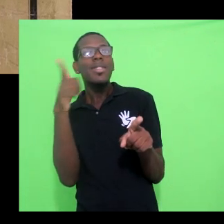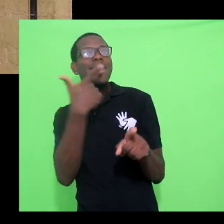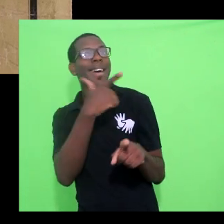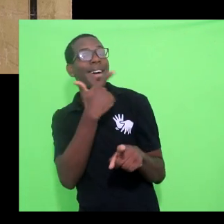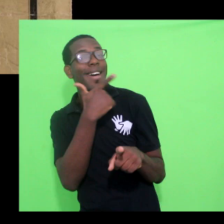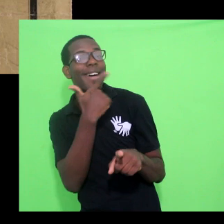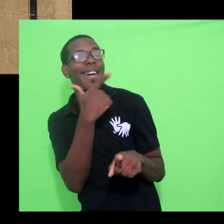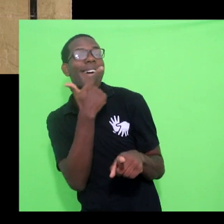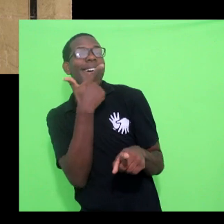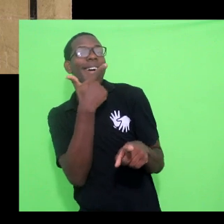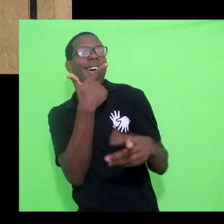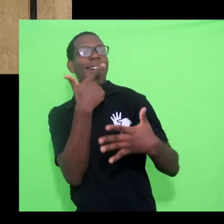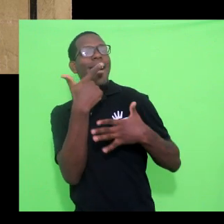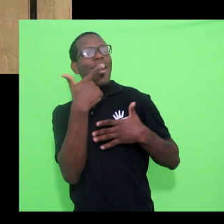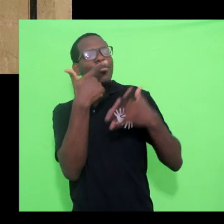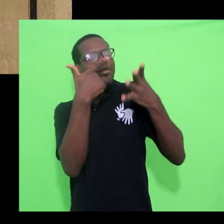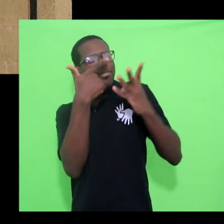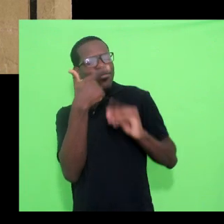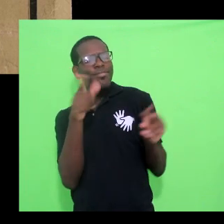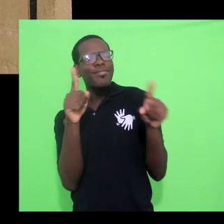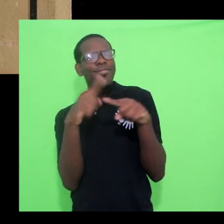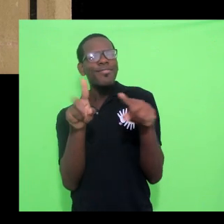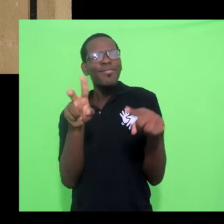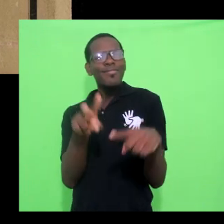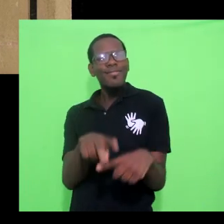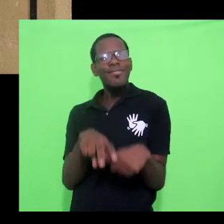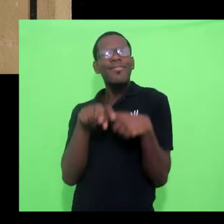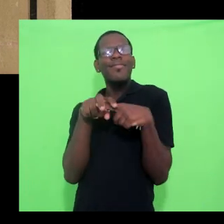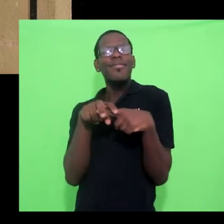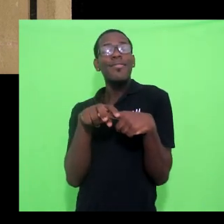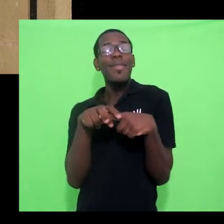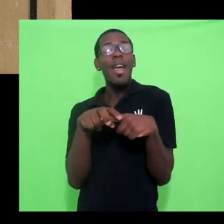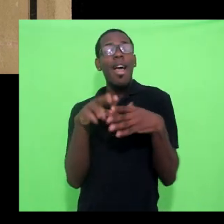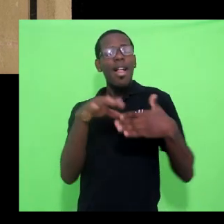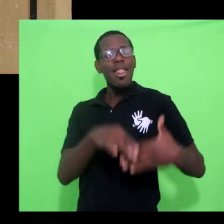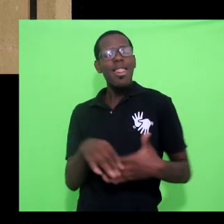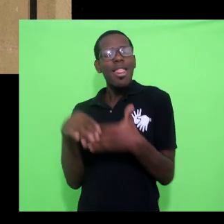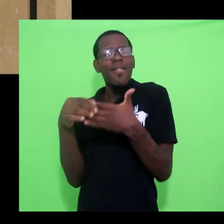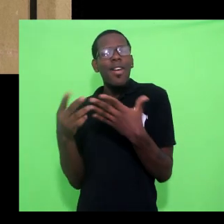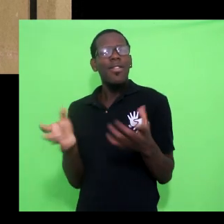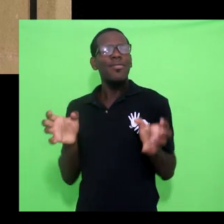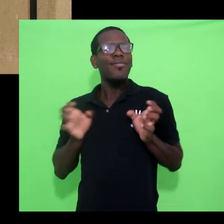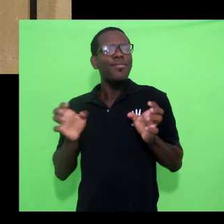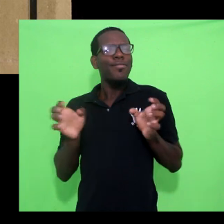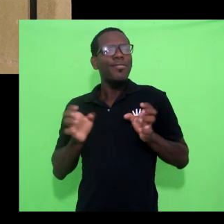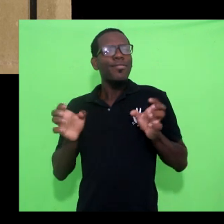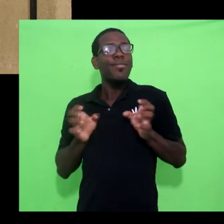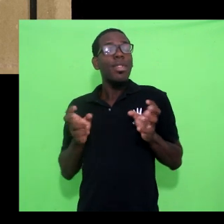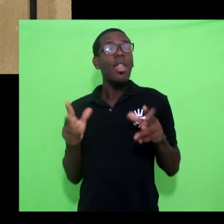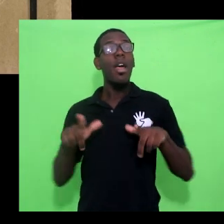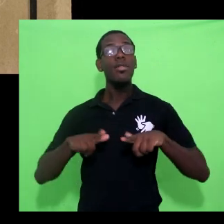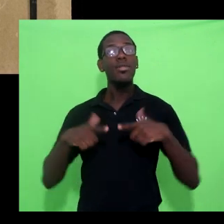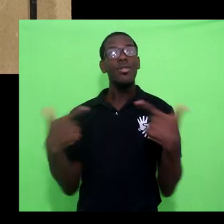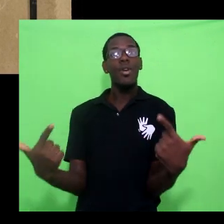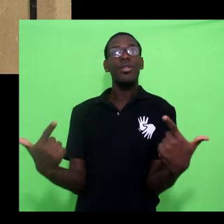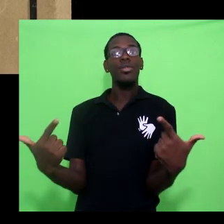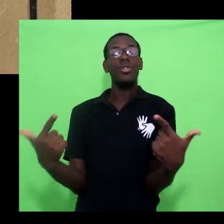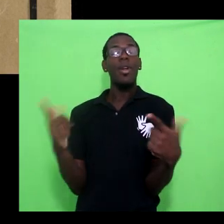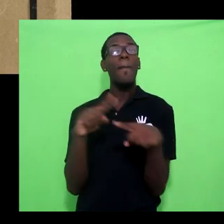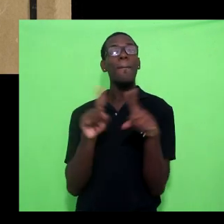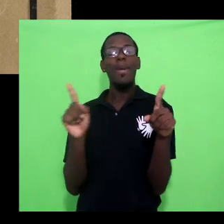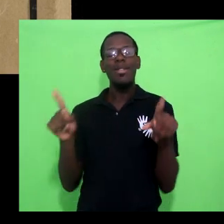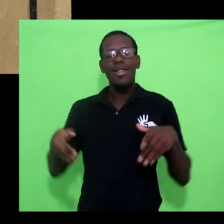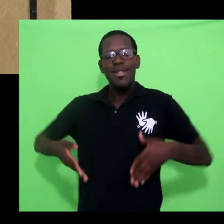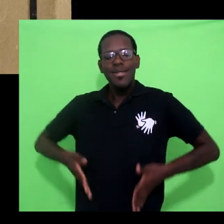riam, e riam até sem razão. Levavam alguma fortuna, não aquela que é sorte, mas a que nasce